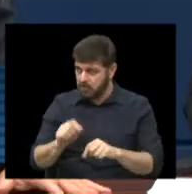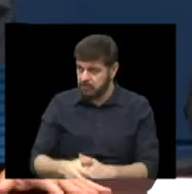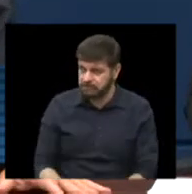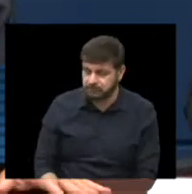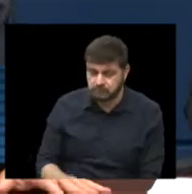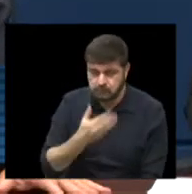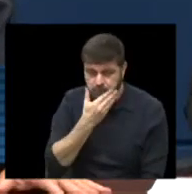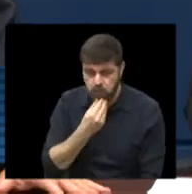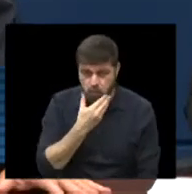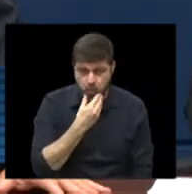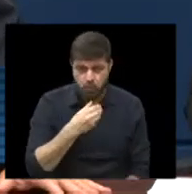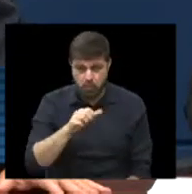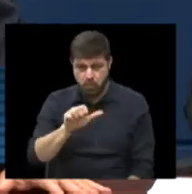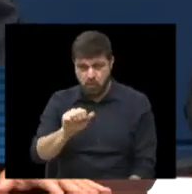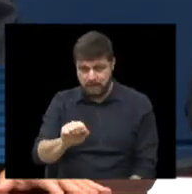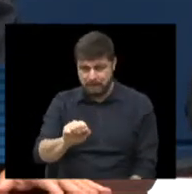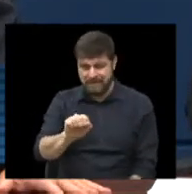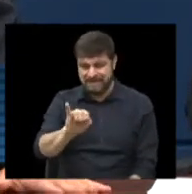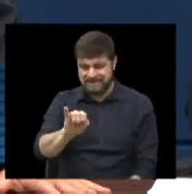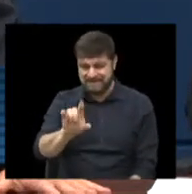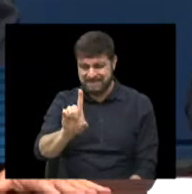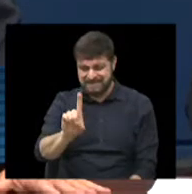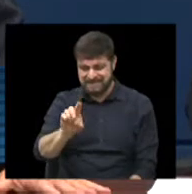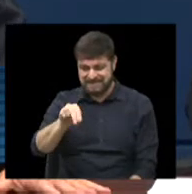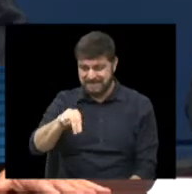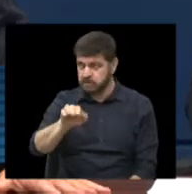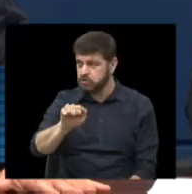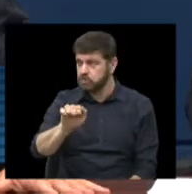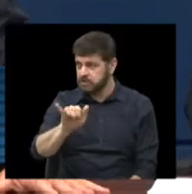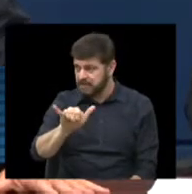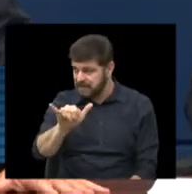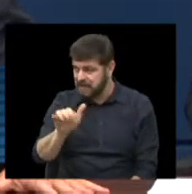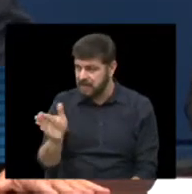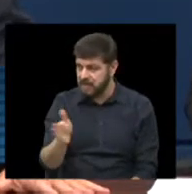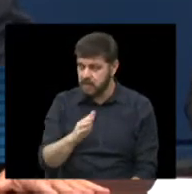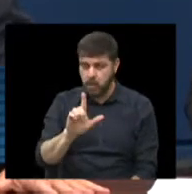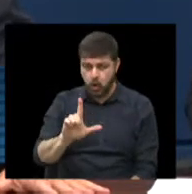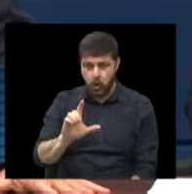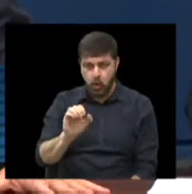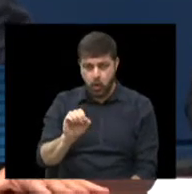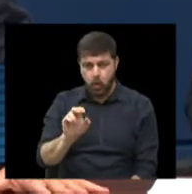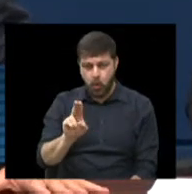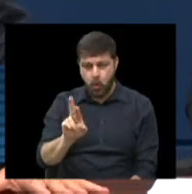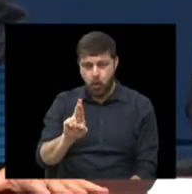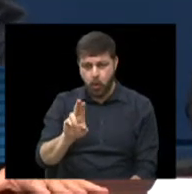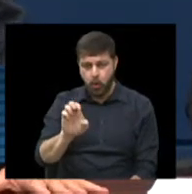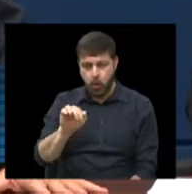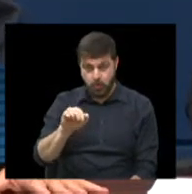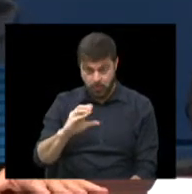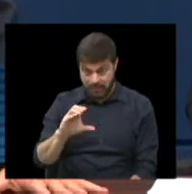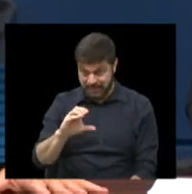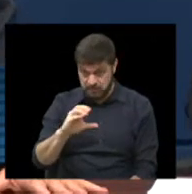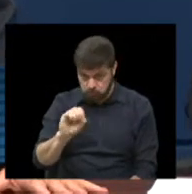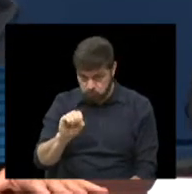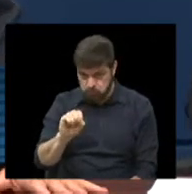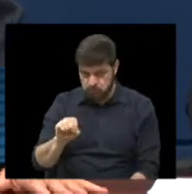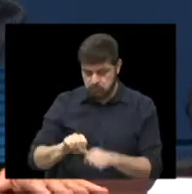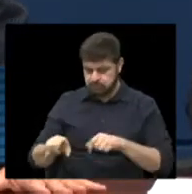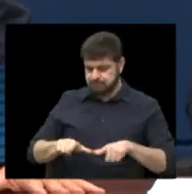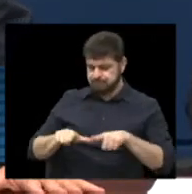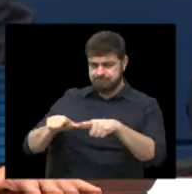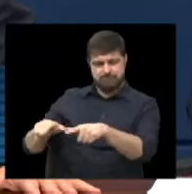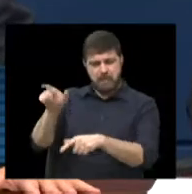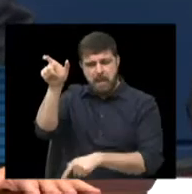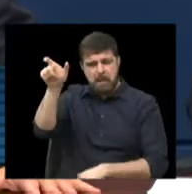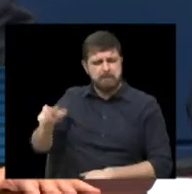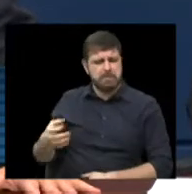Carmo Luiz, que concede o título de cidadão campineiro ao senhor Sidney de Souza Lourenço. Parecer